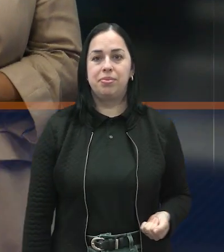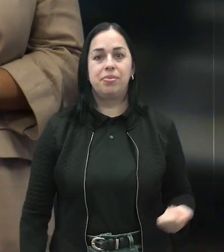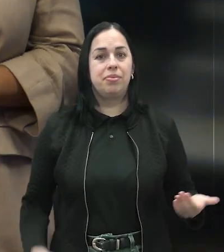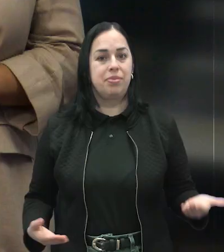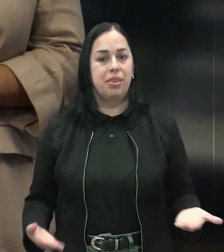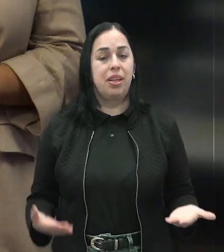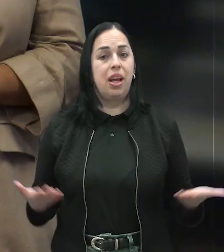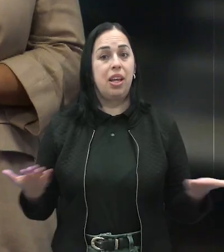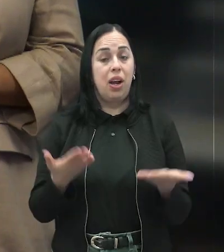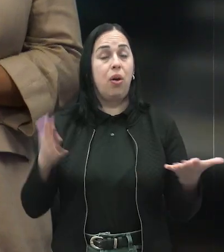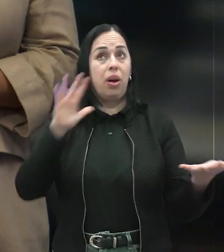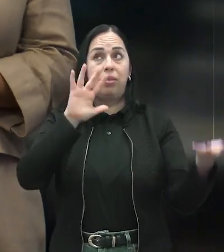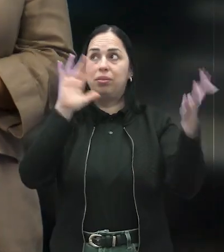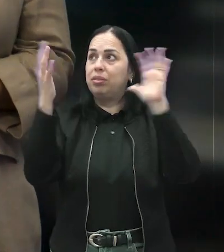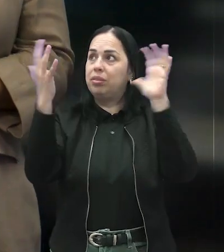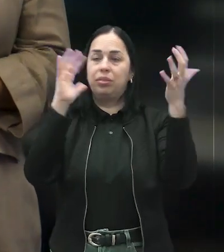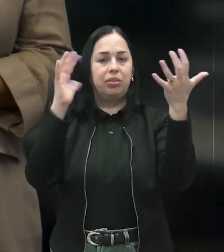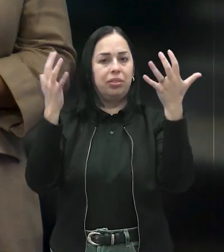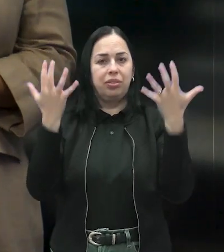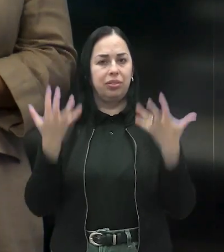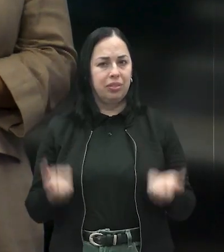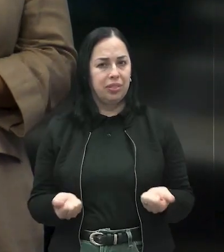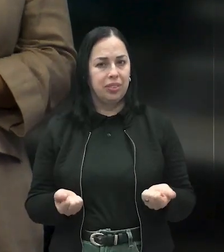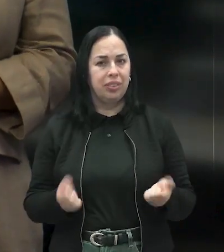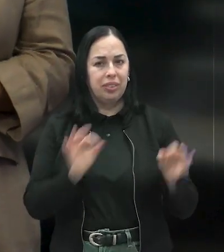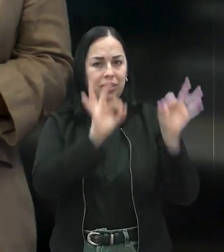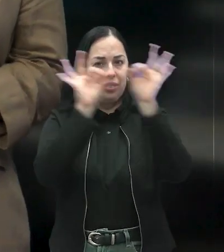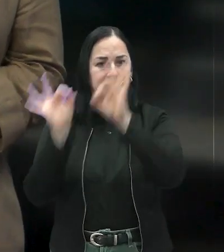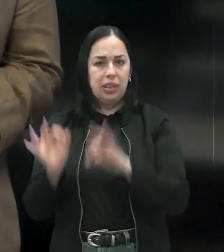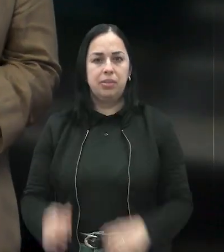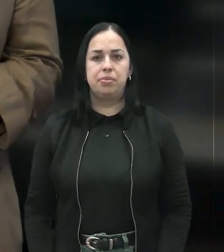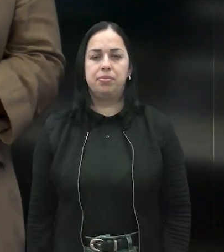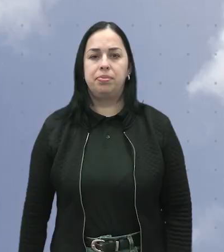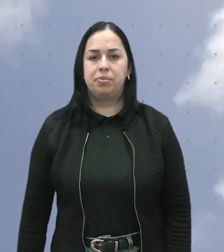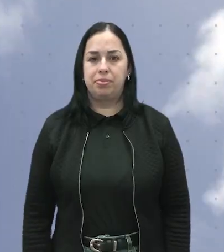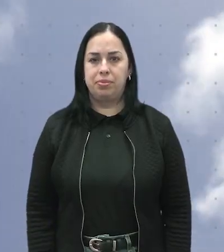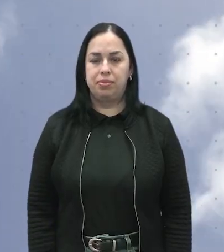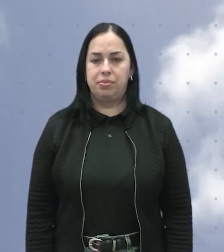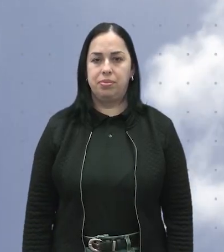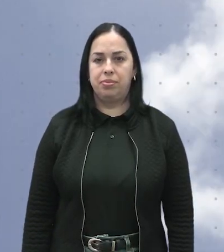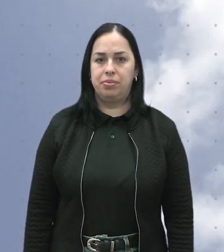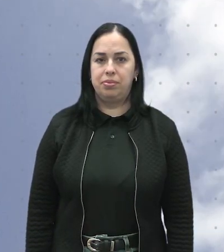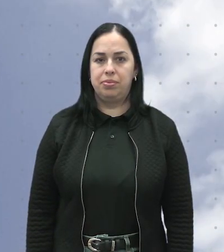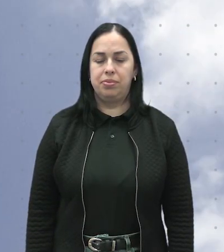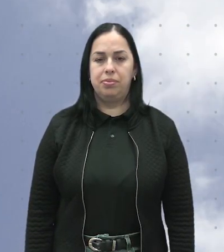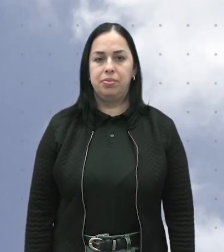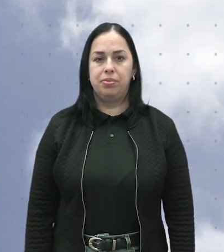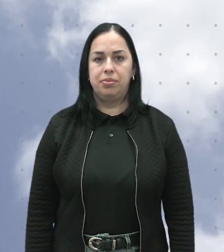paralimpico.com.br. Vamos saber como fica o tempo neste início de semana? Hora da previsão.